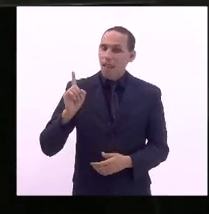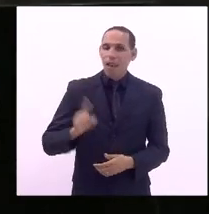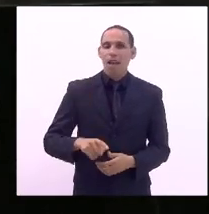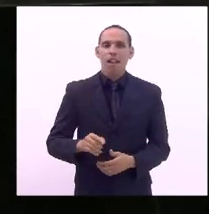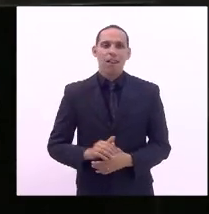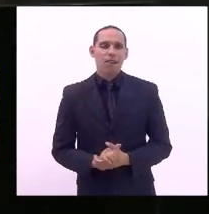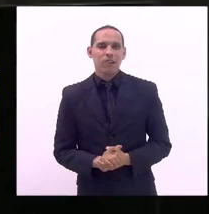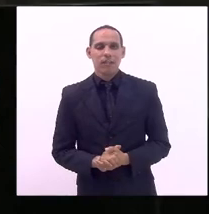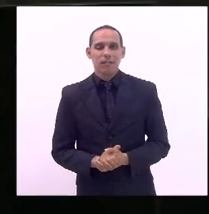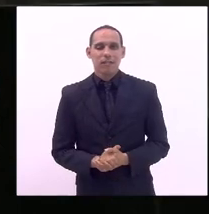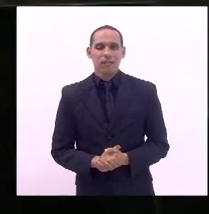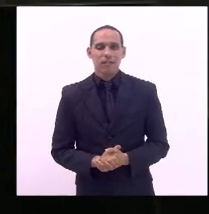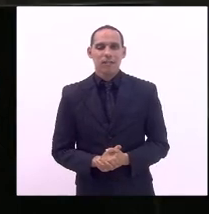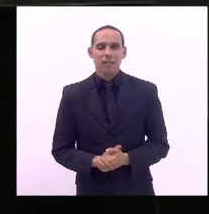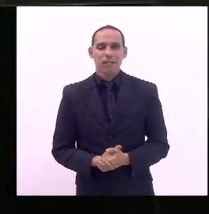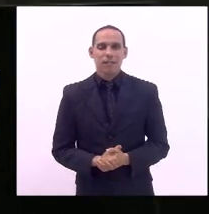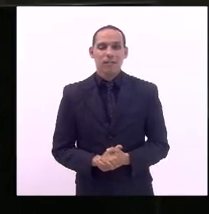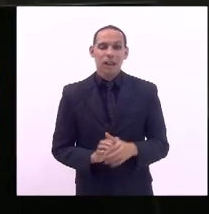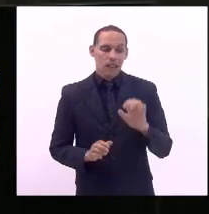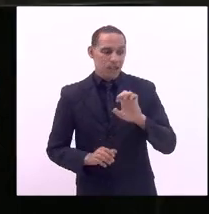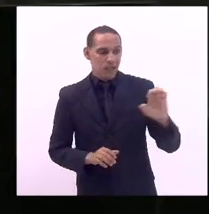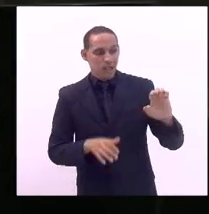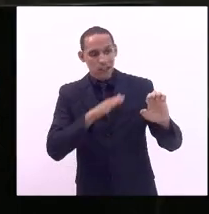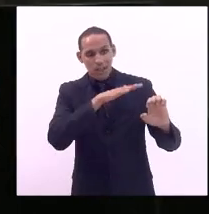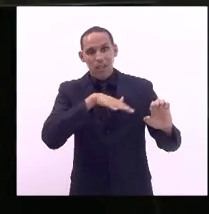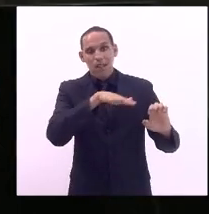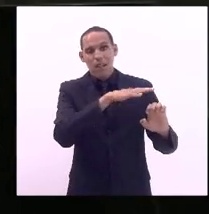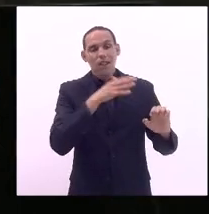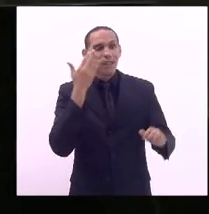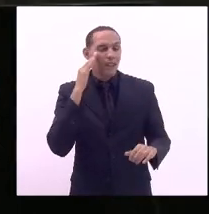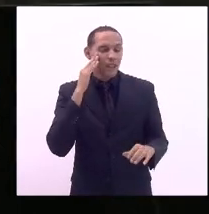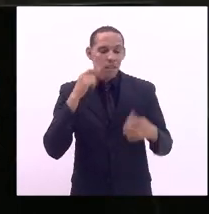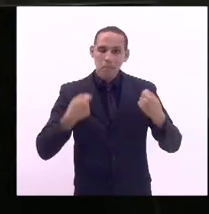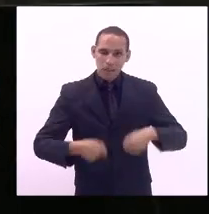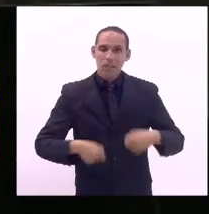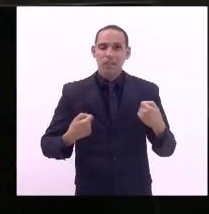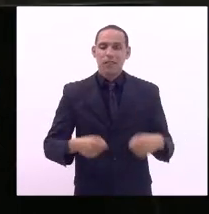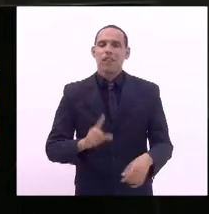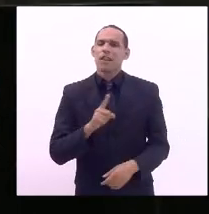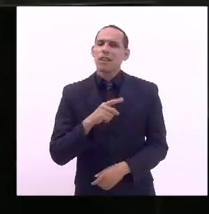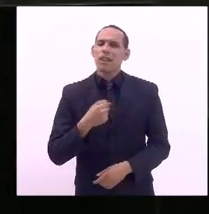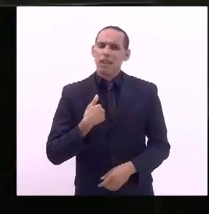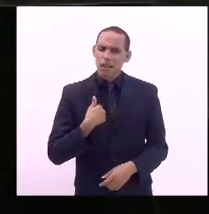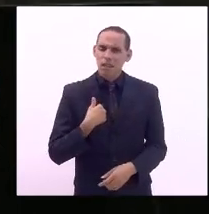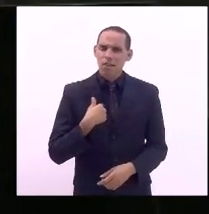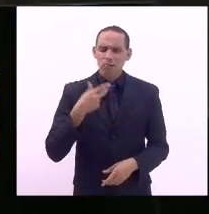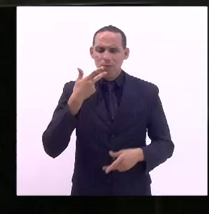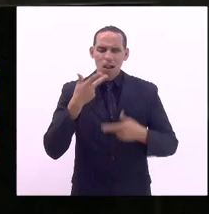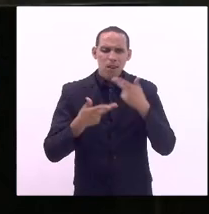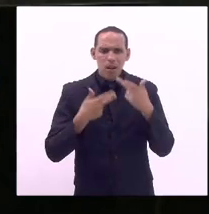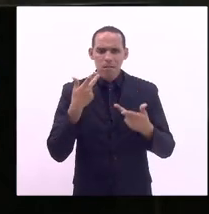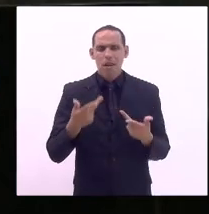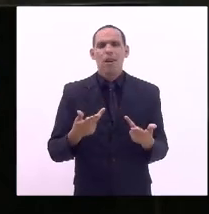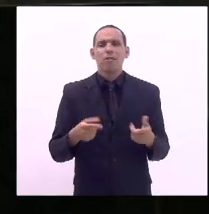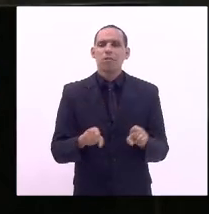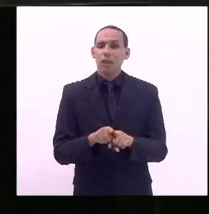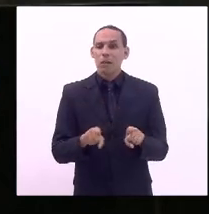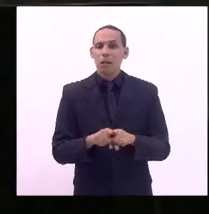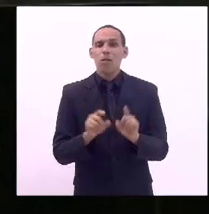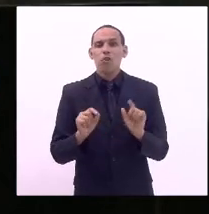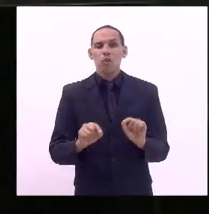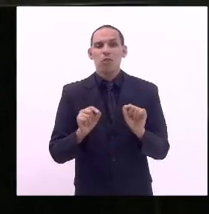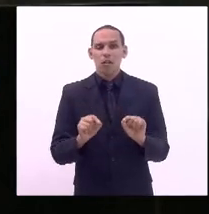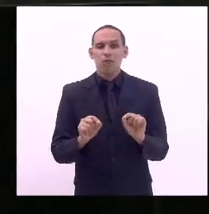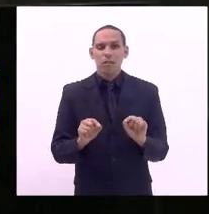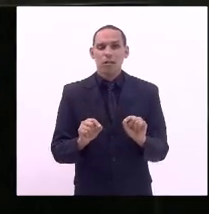E é isso que a esquerda precisa entender. Faço minhas palavras aqui também à